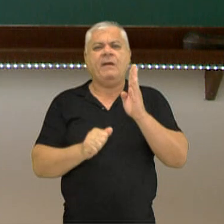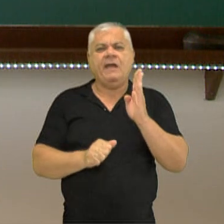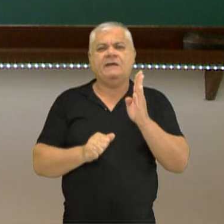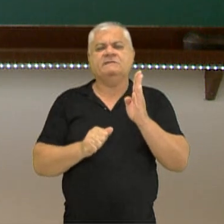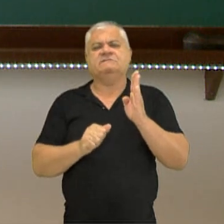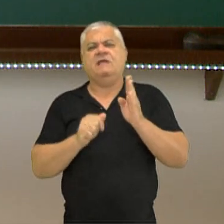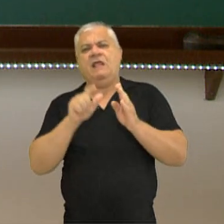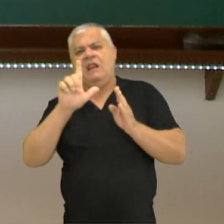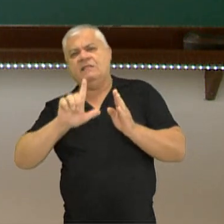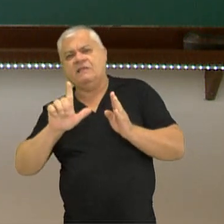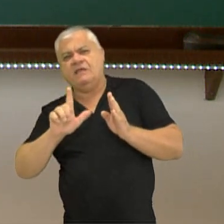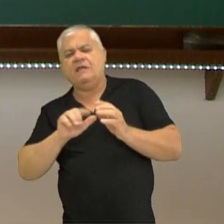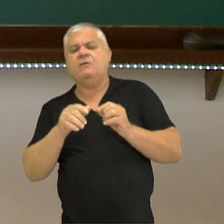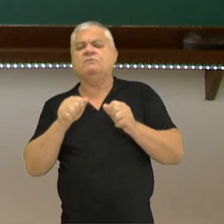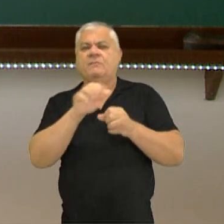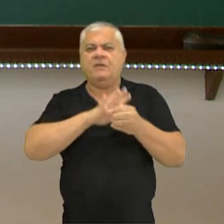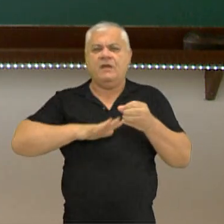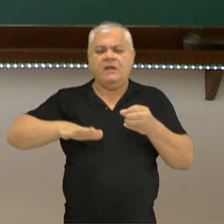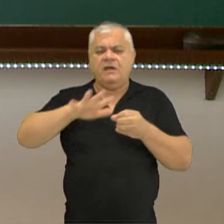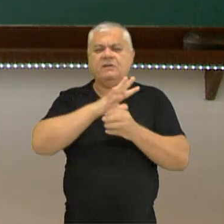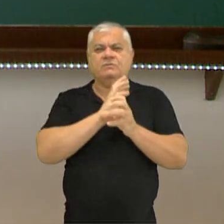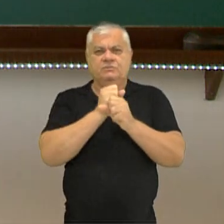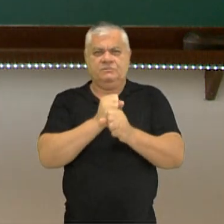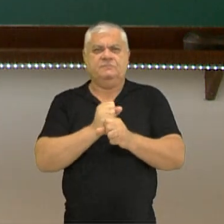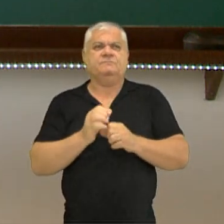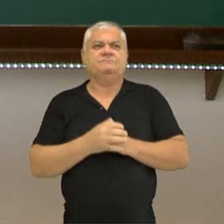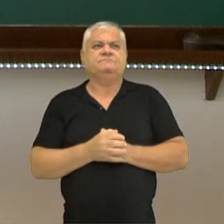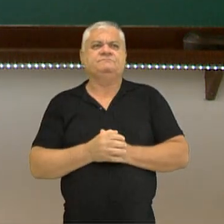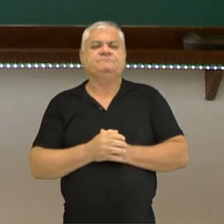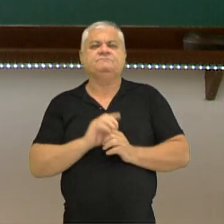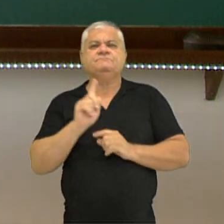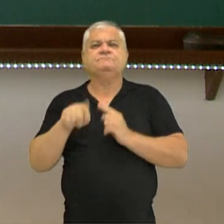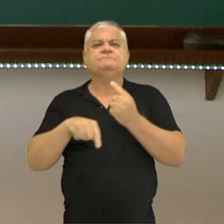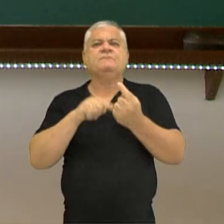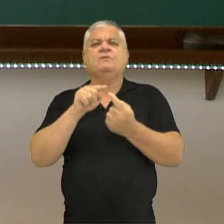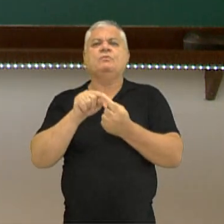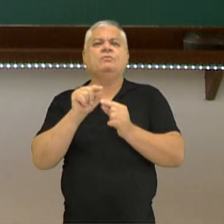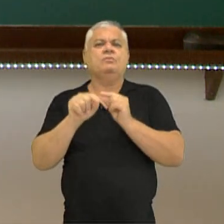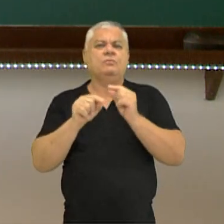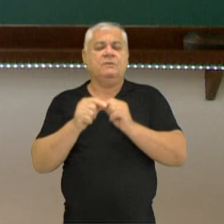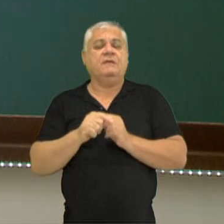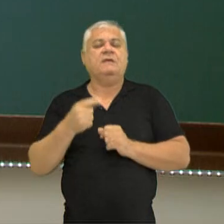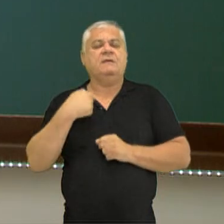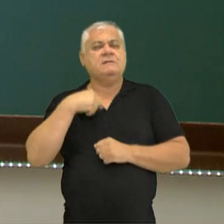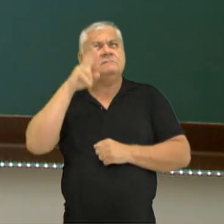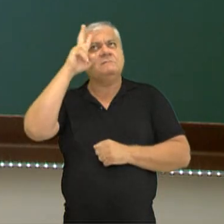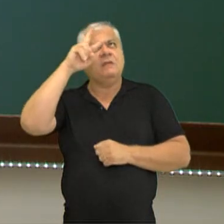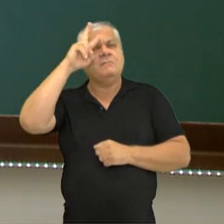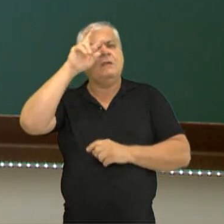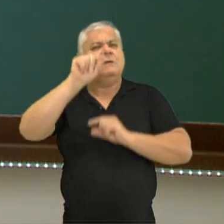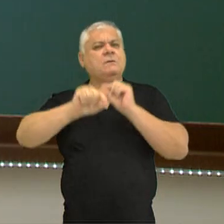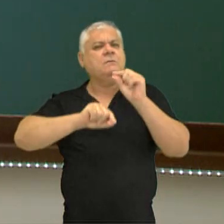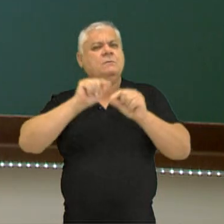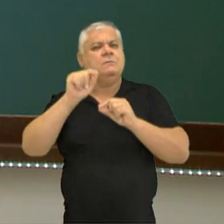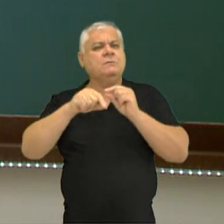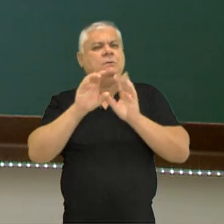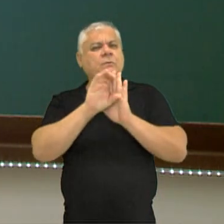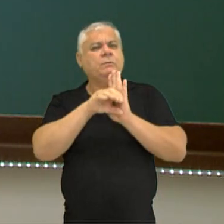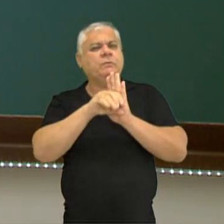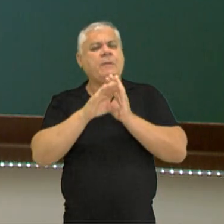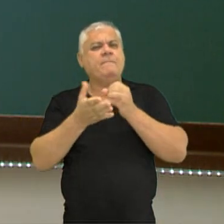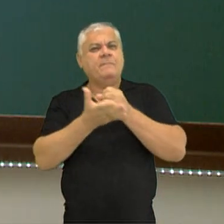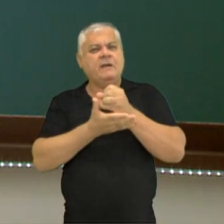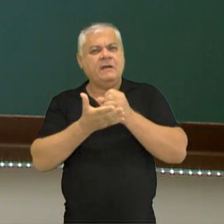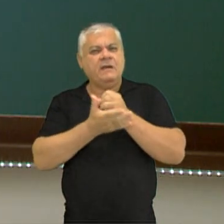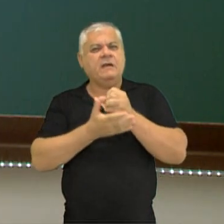área lateral e área total. Então, o nosso objetivo aqui vai ser a gente lembrar dos conceitos básicos,